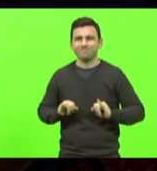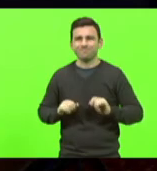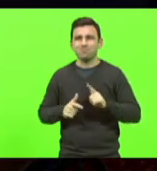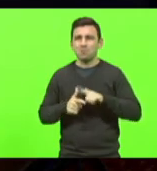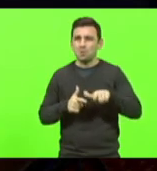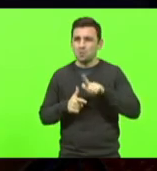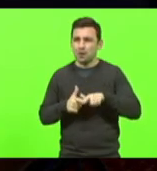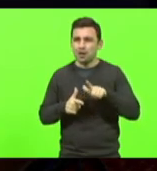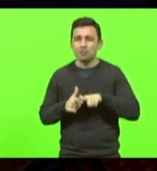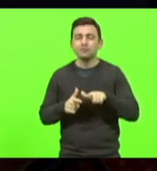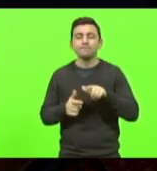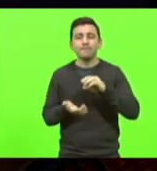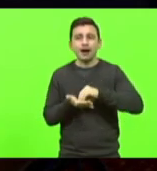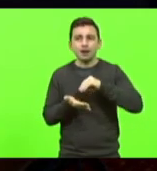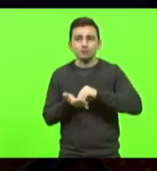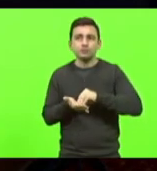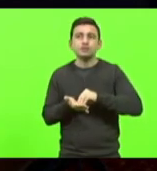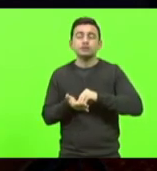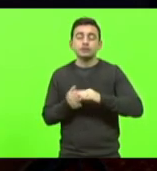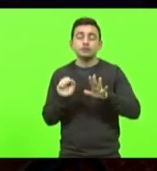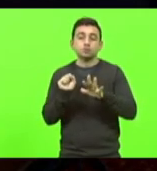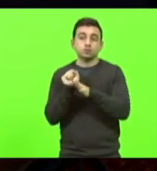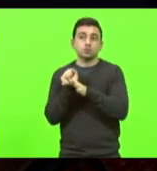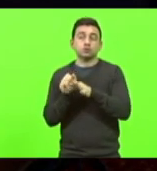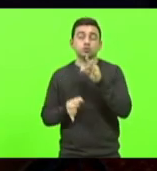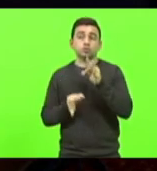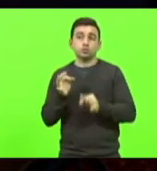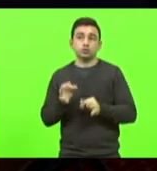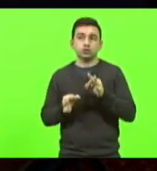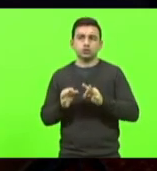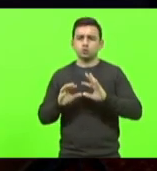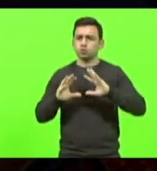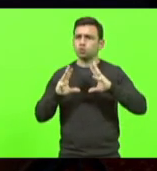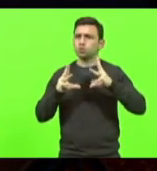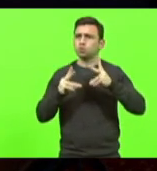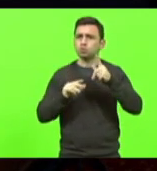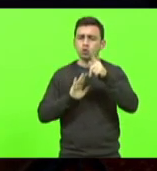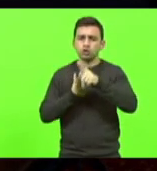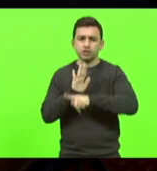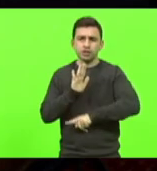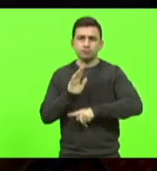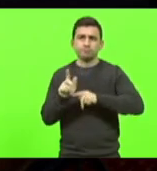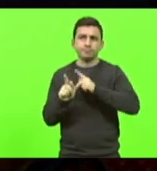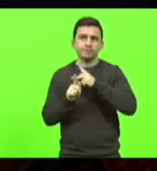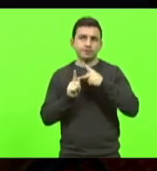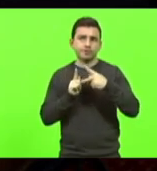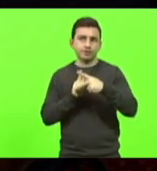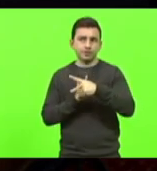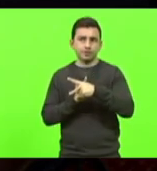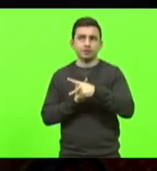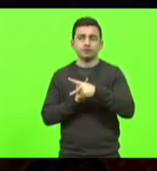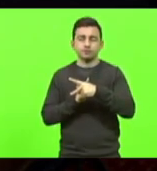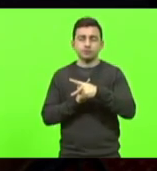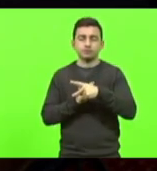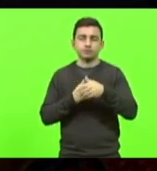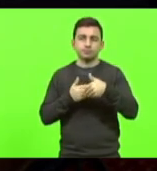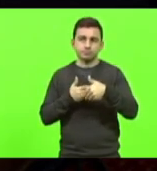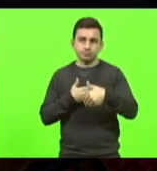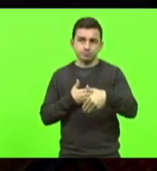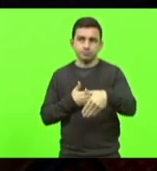insegurança jurídica colocando em risco todo o projeto de reforma da Previdência do funcionalismo público estadual